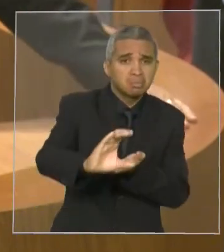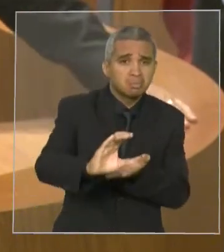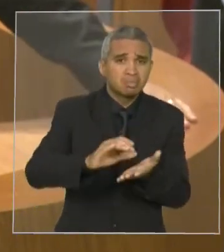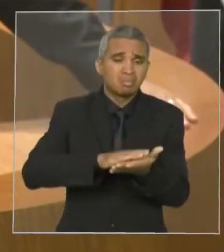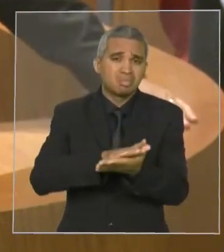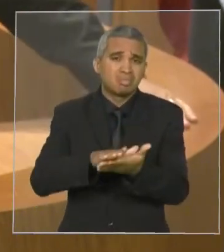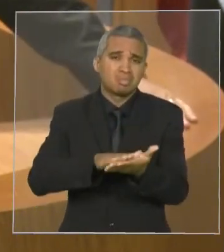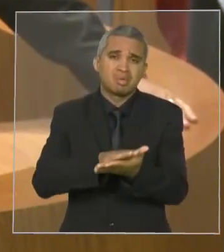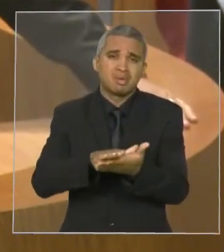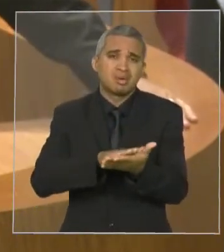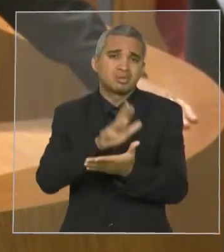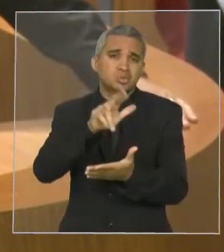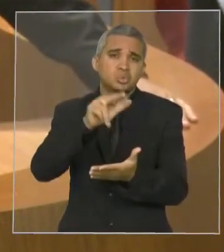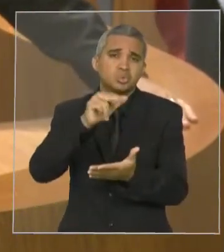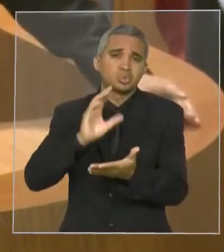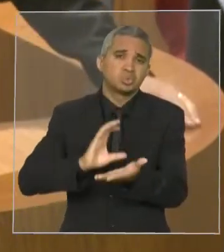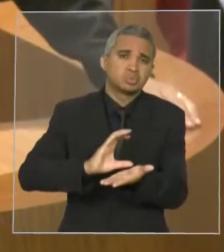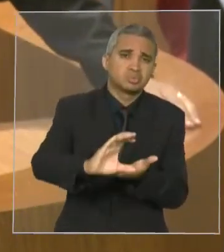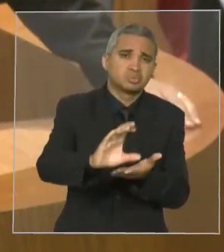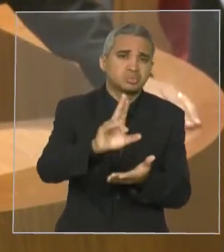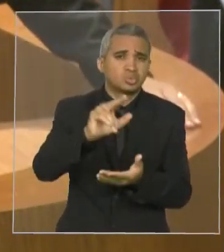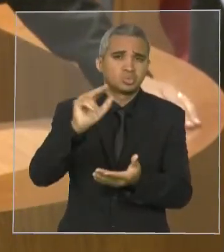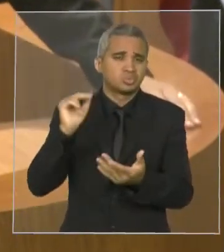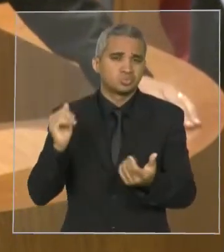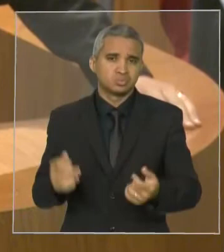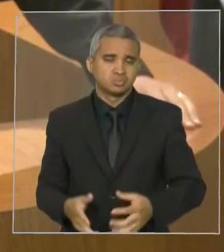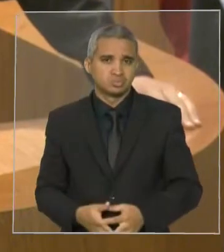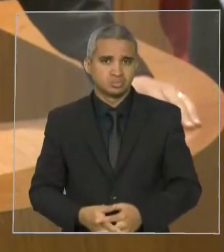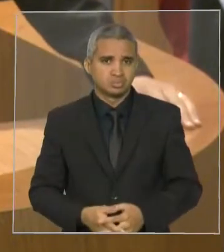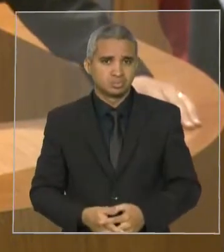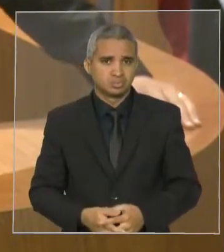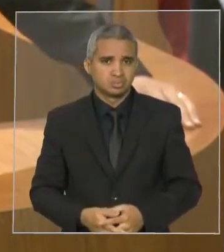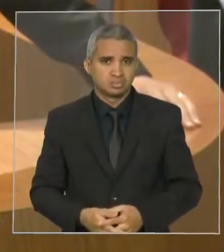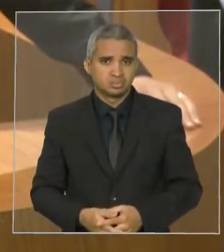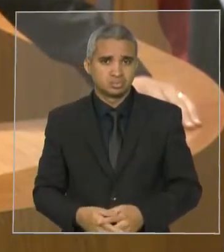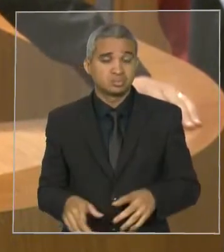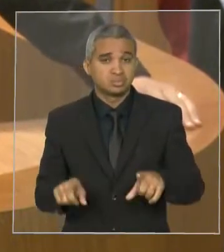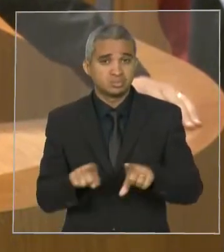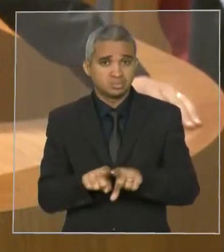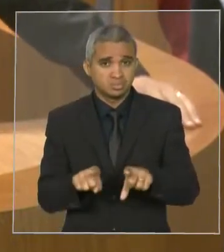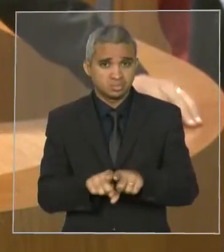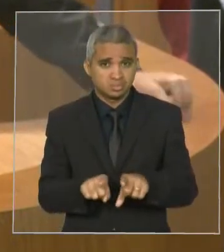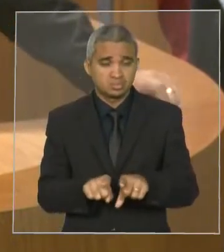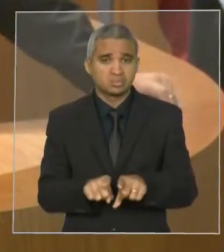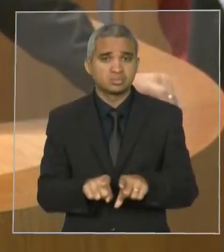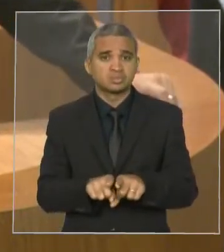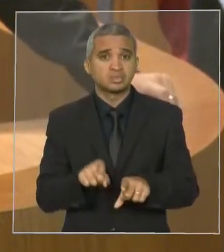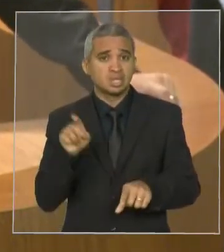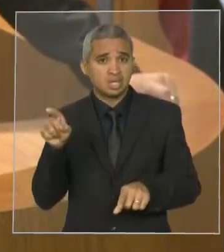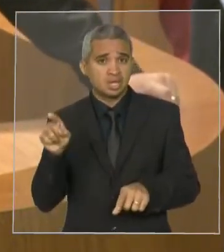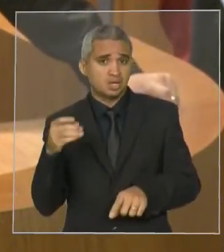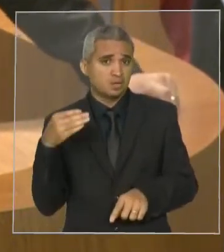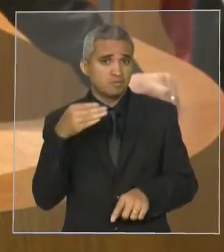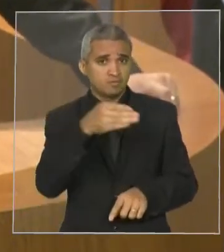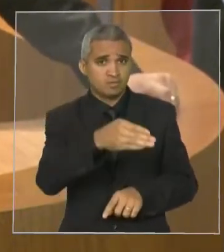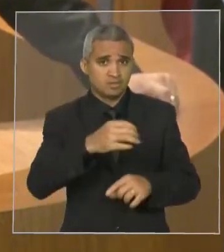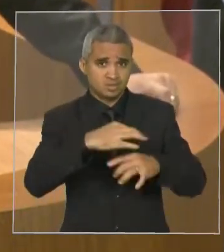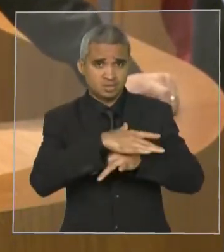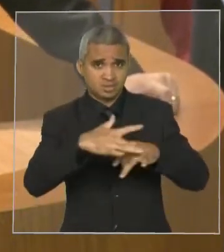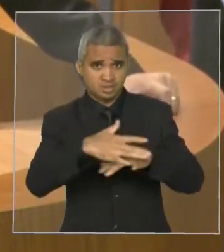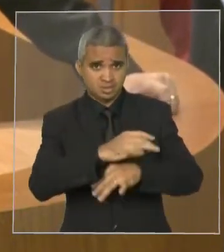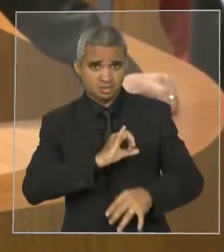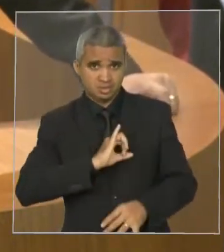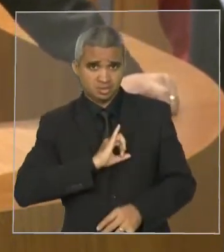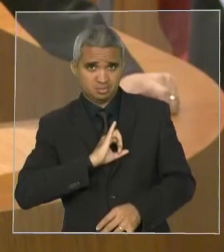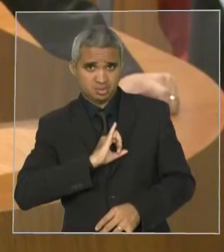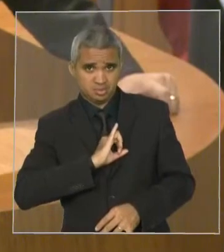feita beira rio e ainda digo mais já que foi na cidade devia ter ido lá na uema sul para falar com